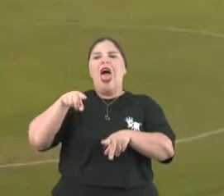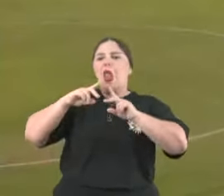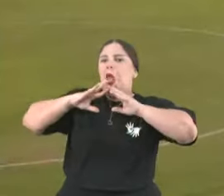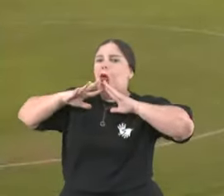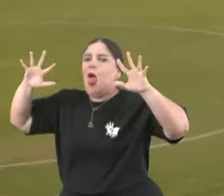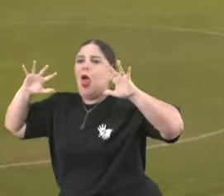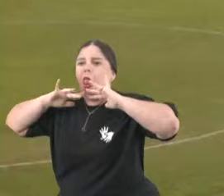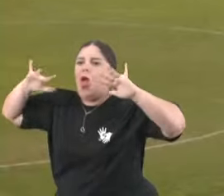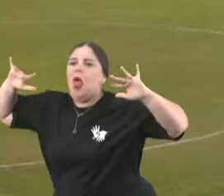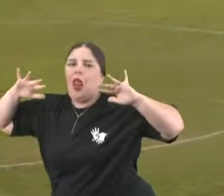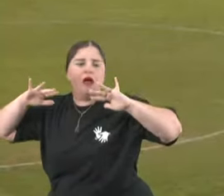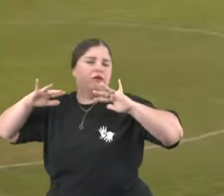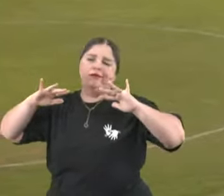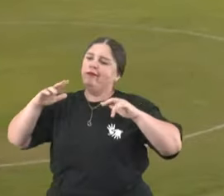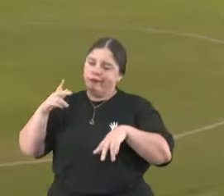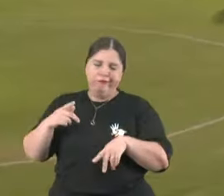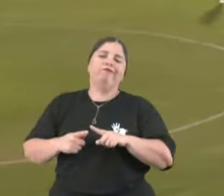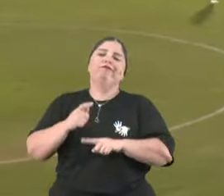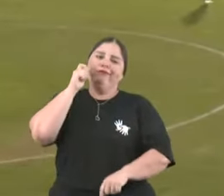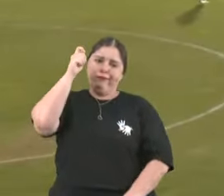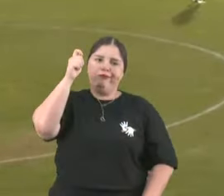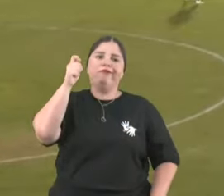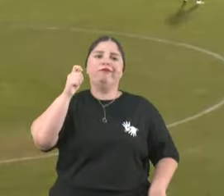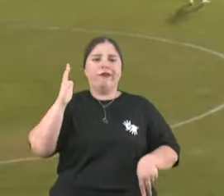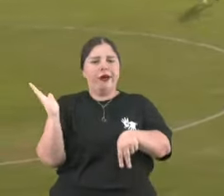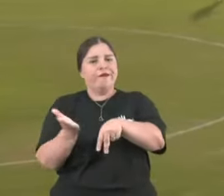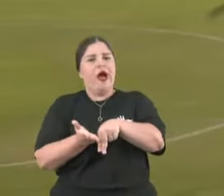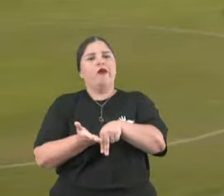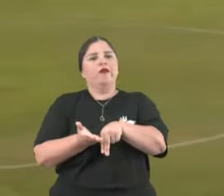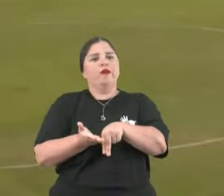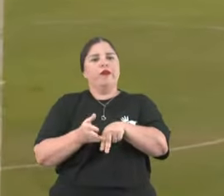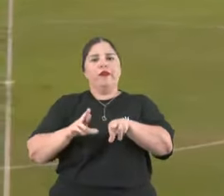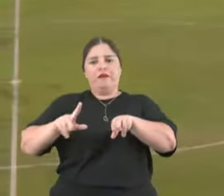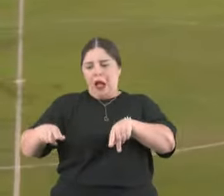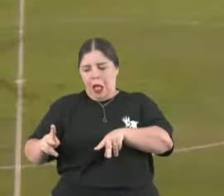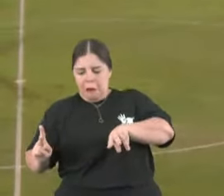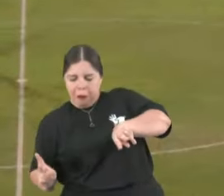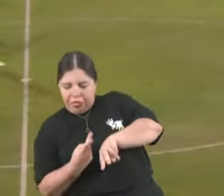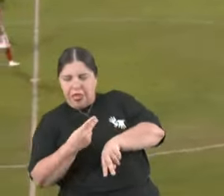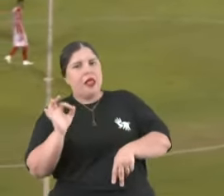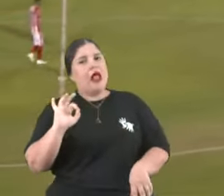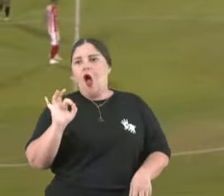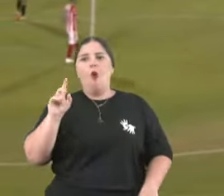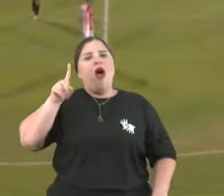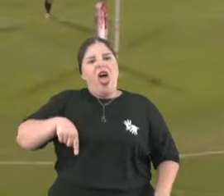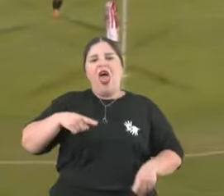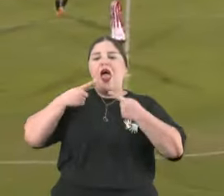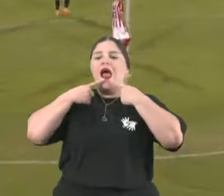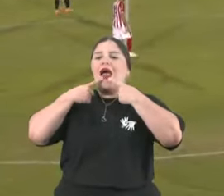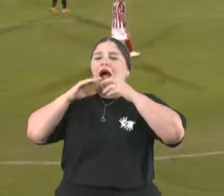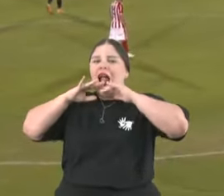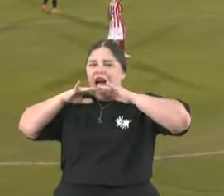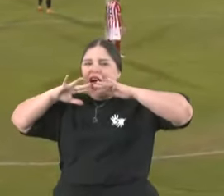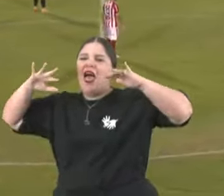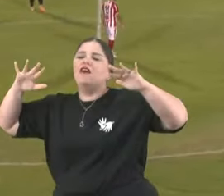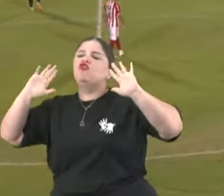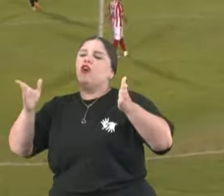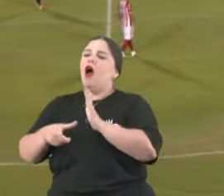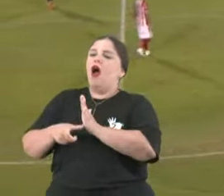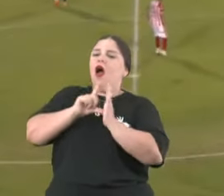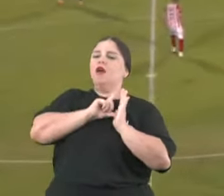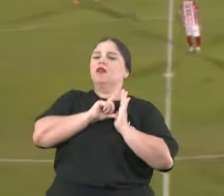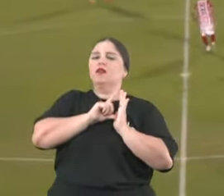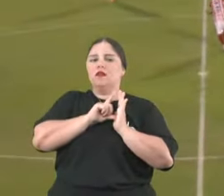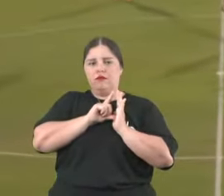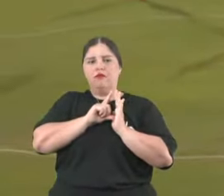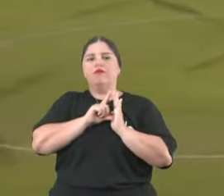Sendo que o Wagner sinalizou, né, que a falta não foi o escorregão, foi o momento imediatamente anterior. Então, amarelo para o